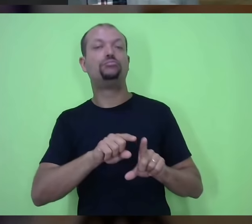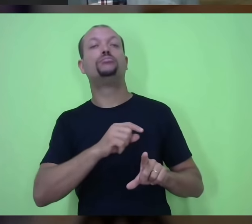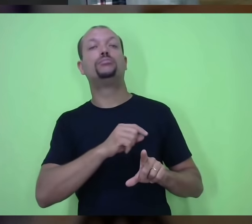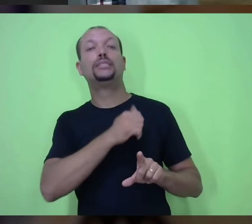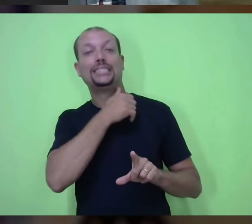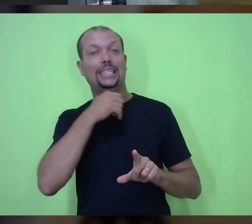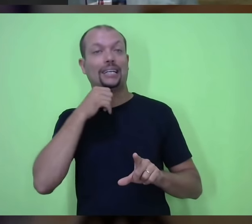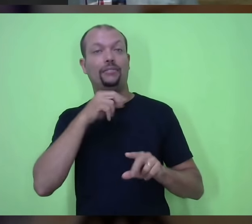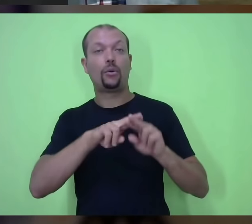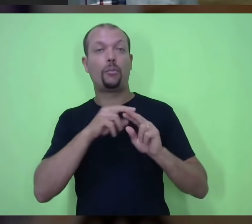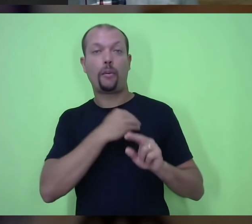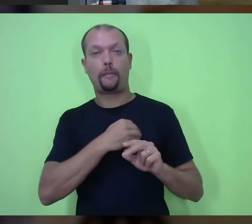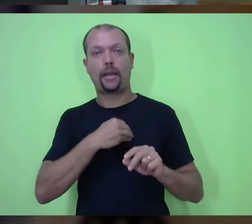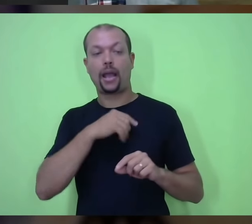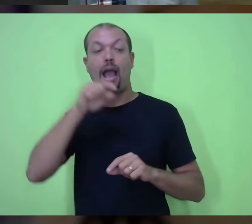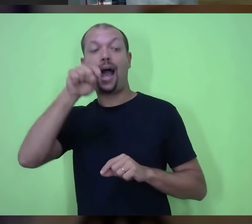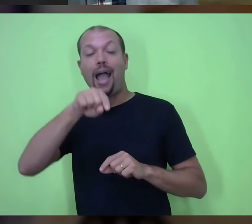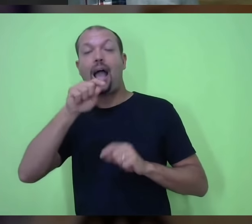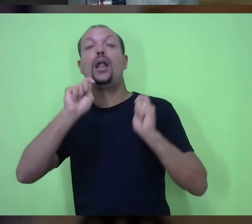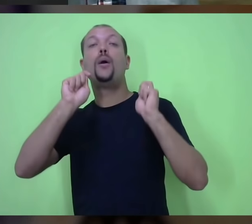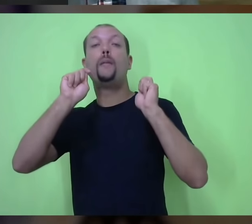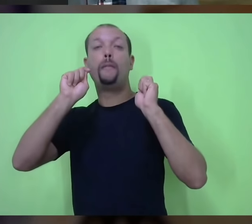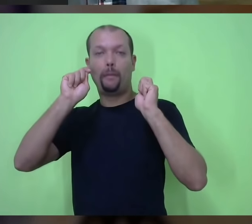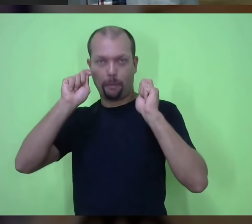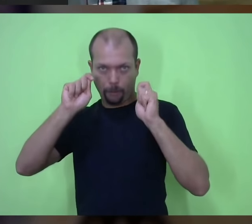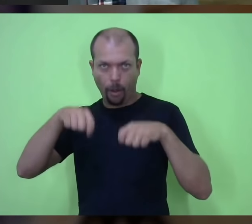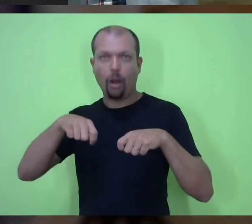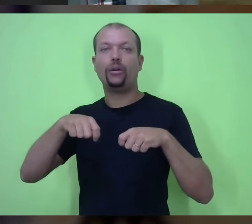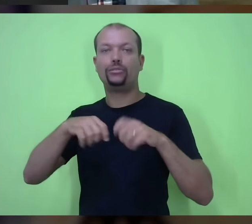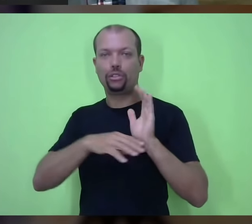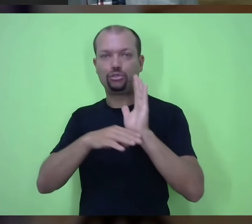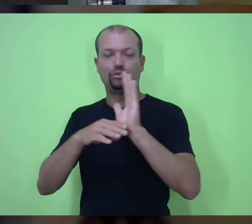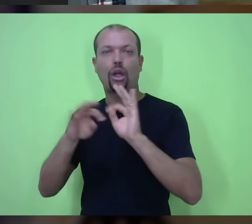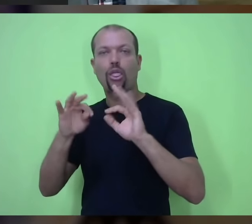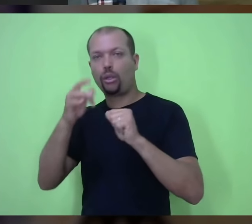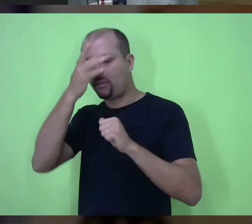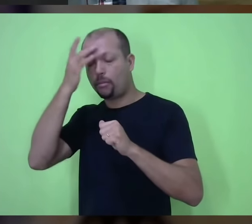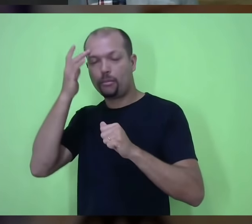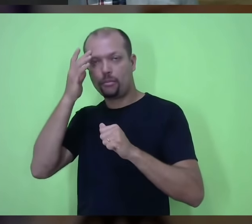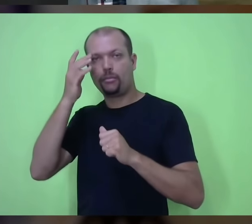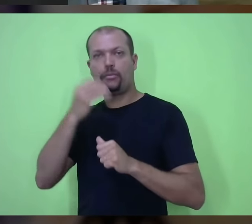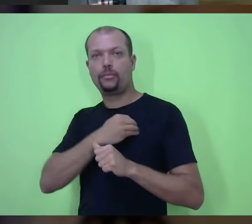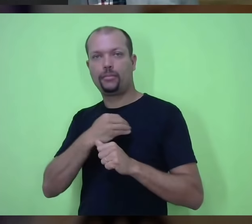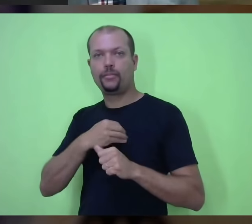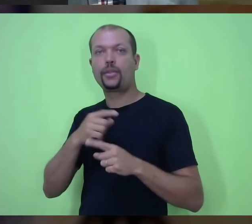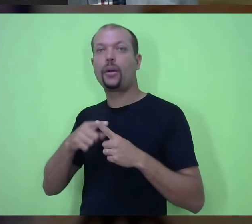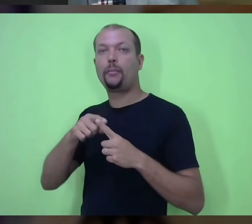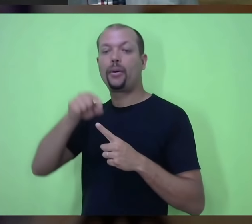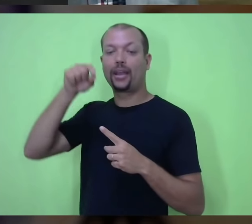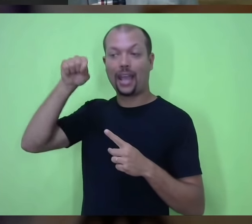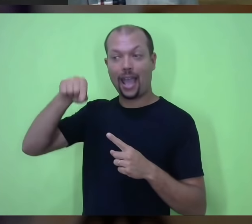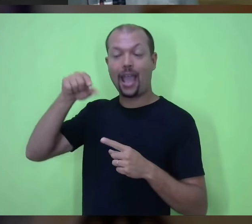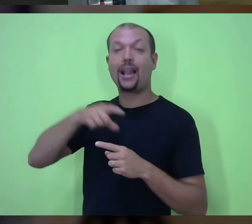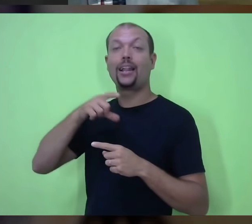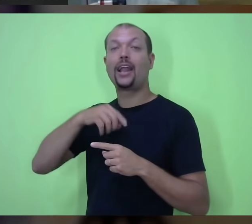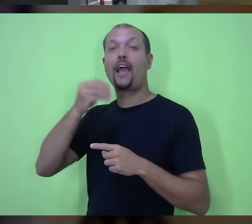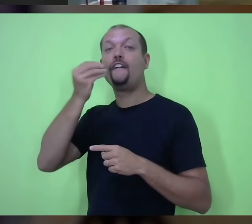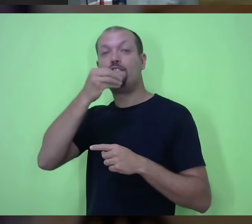pecados. E é o quê? Capaz de condoer-se dos ignorantes e dos que erram, pois também ele mesmo está rodeado de